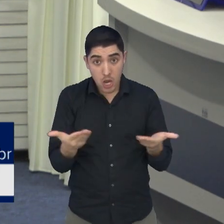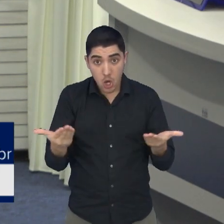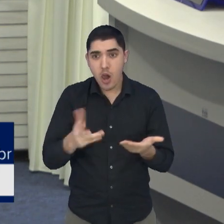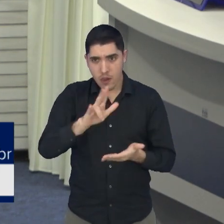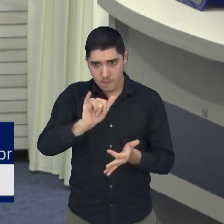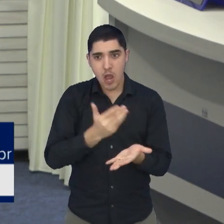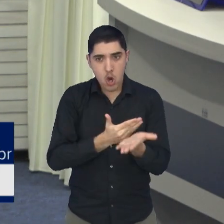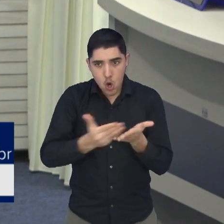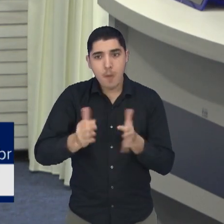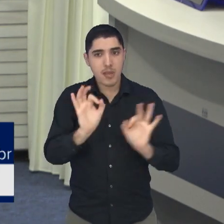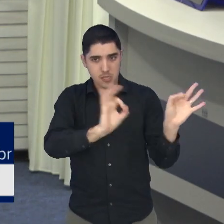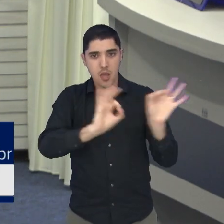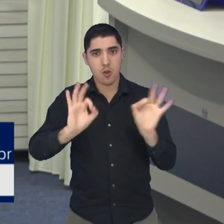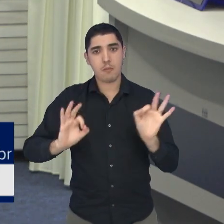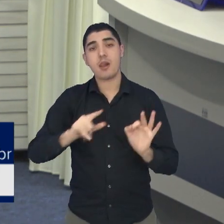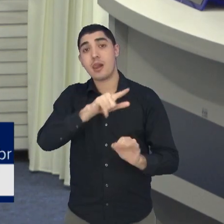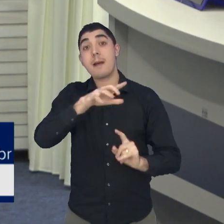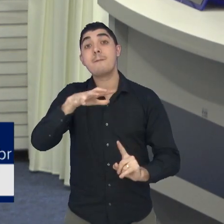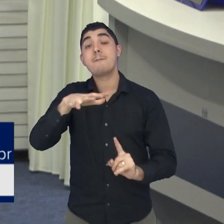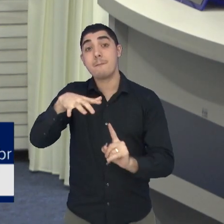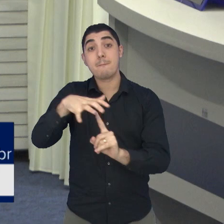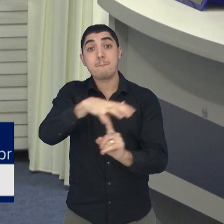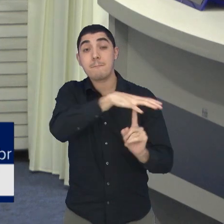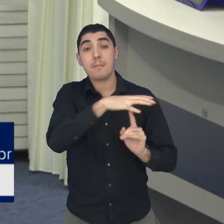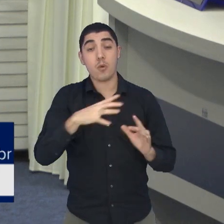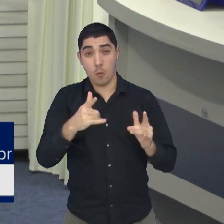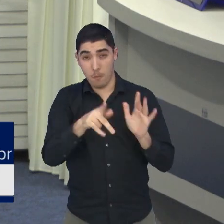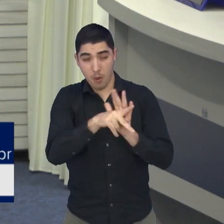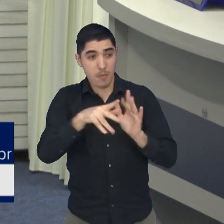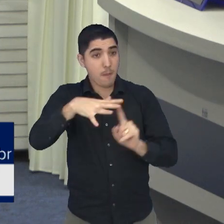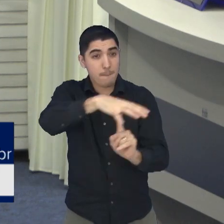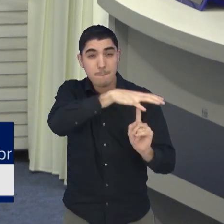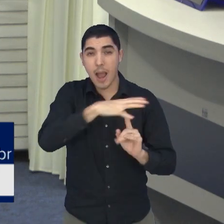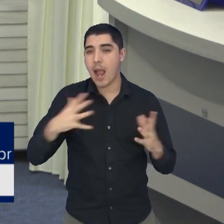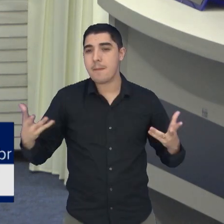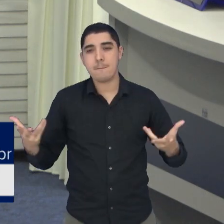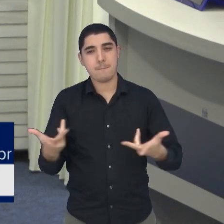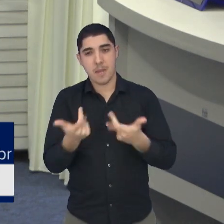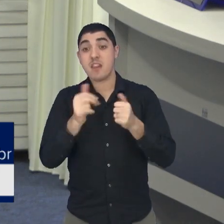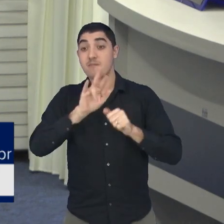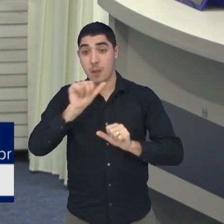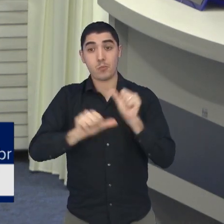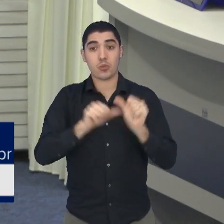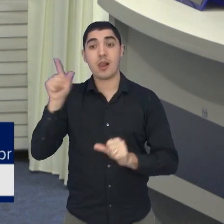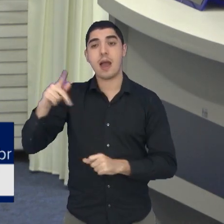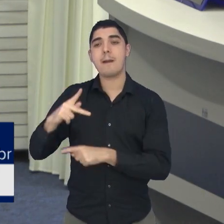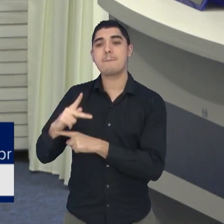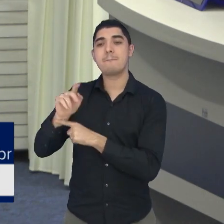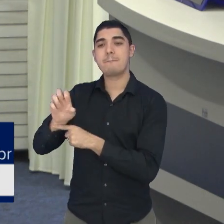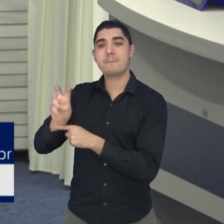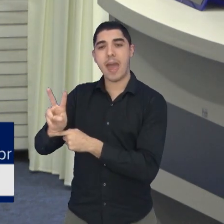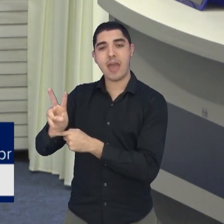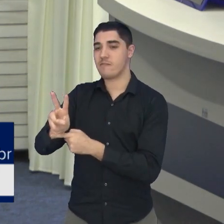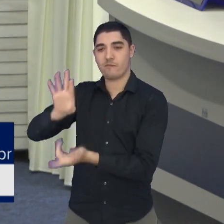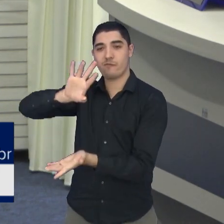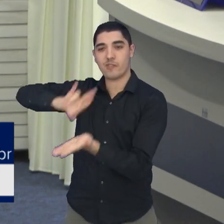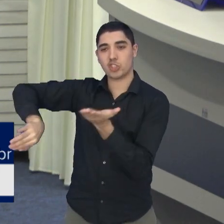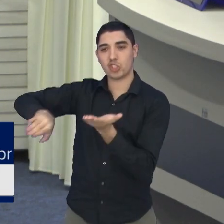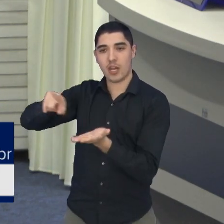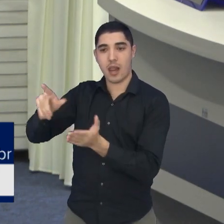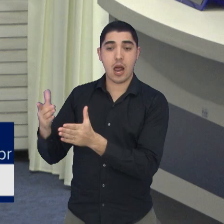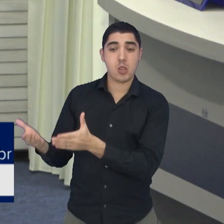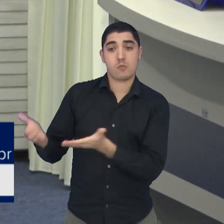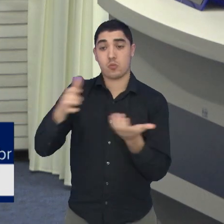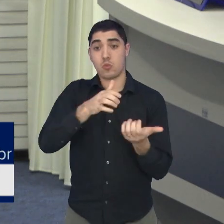ser concluído aquilo ali já. Ali vai sair um parque maravilhoso ali, vai mudar aquele pé, não vai ter mais aquela questão, né, daquele lixo ali